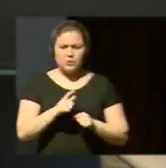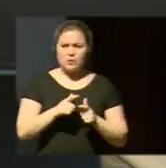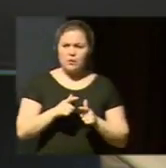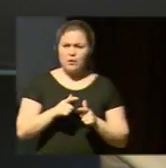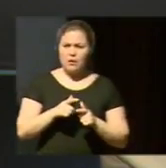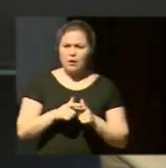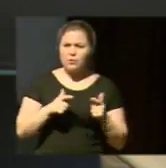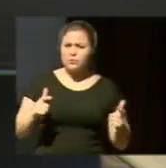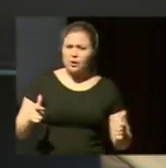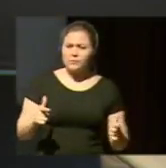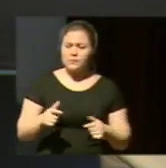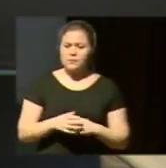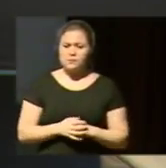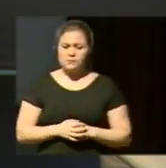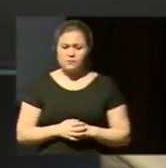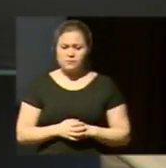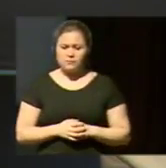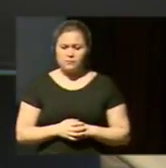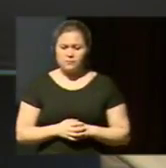enormes